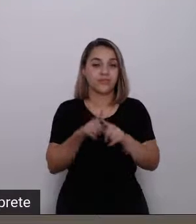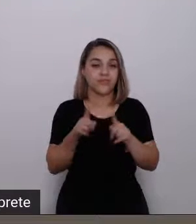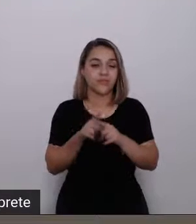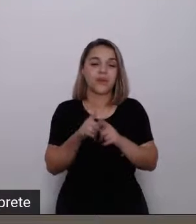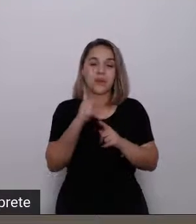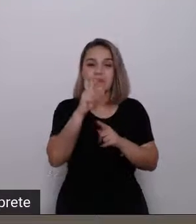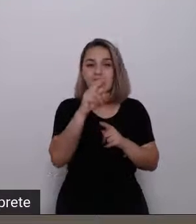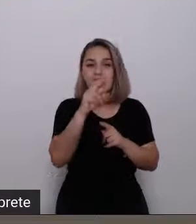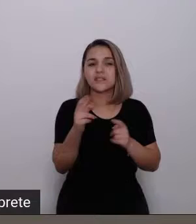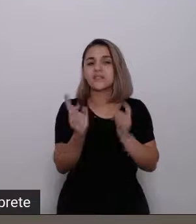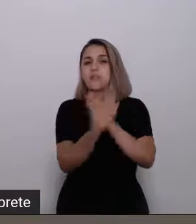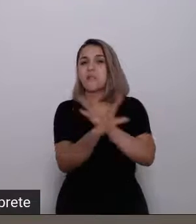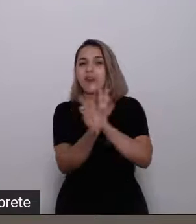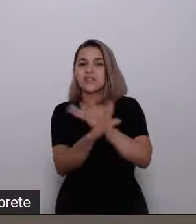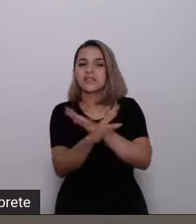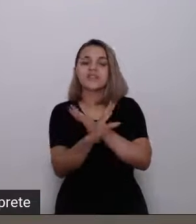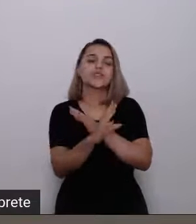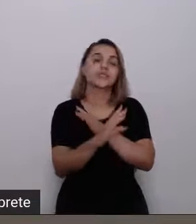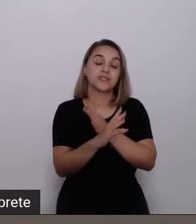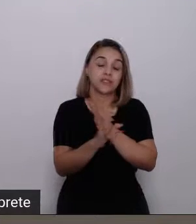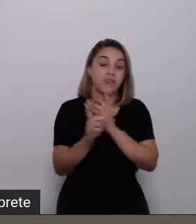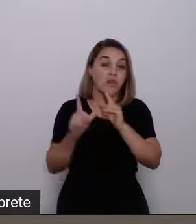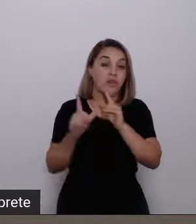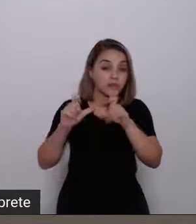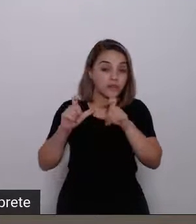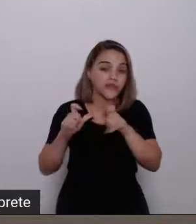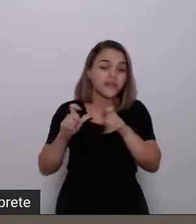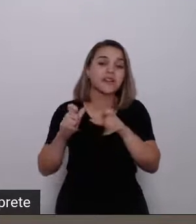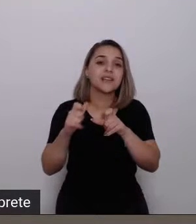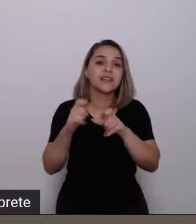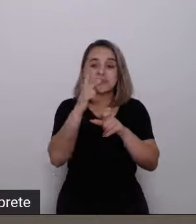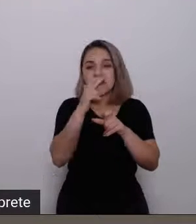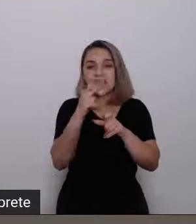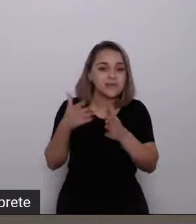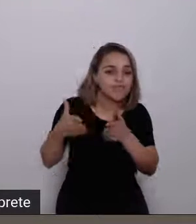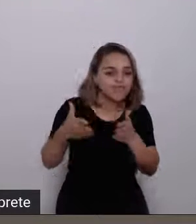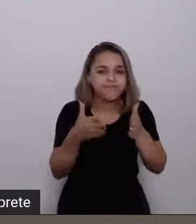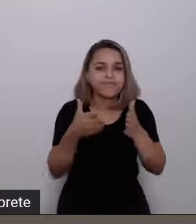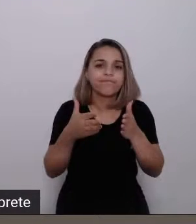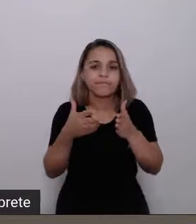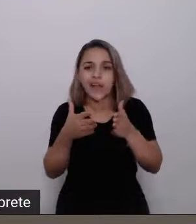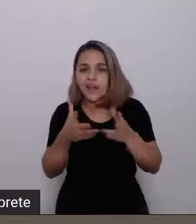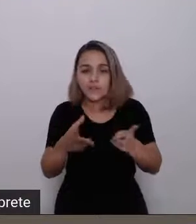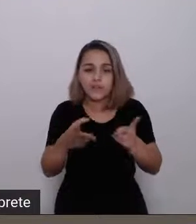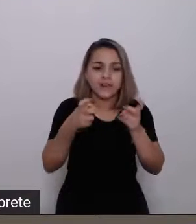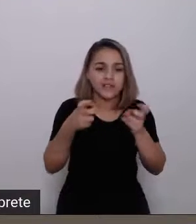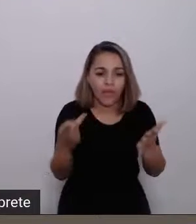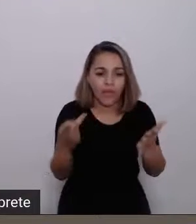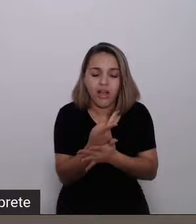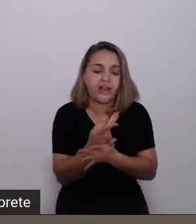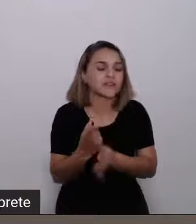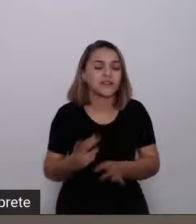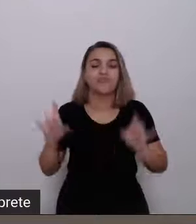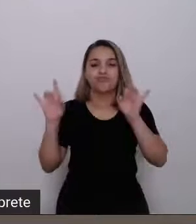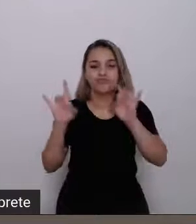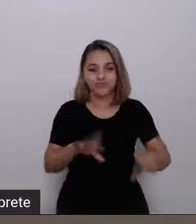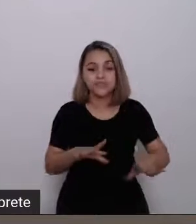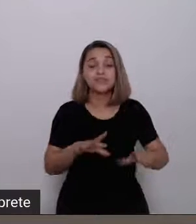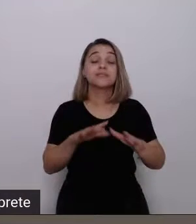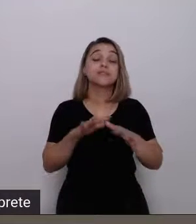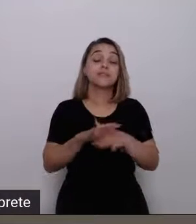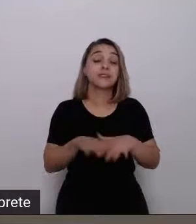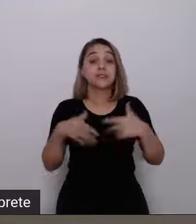fotografia, como lugar que a fotografia vai e percebe que está indo para o caminho errado e tem que abandonar. Mas queria te perguntar se você vê